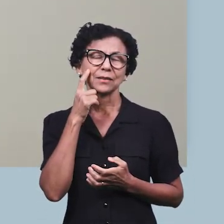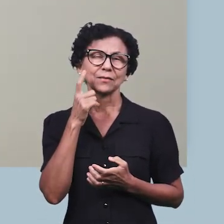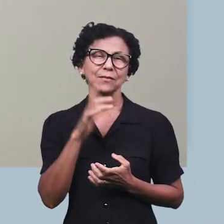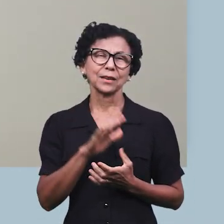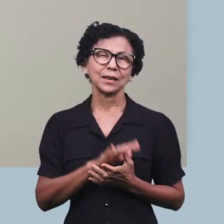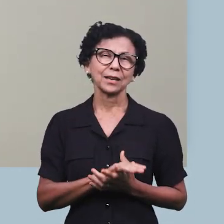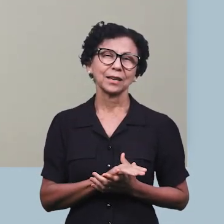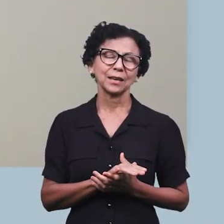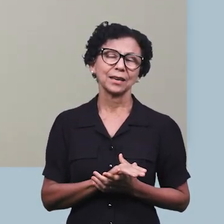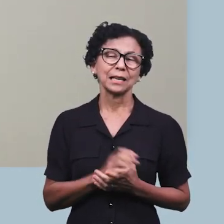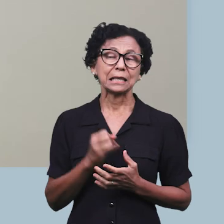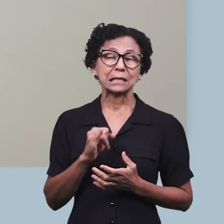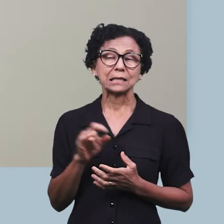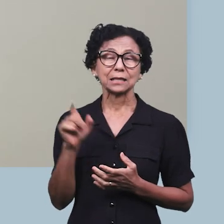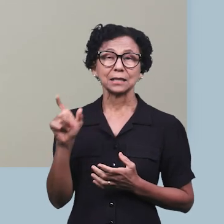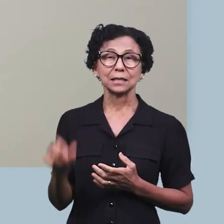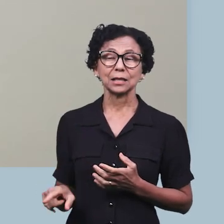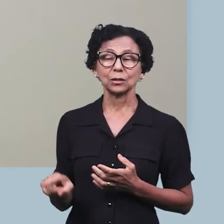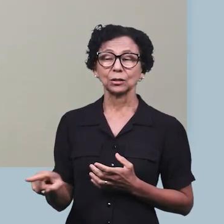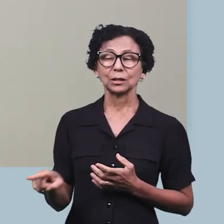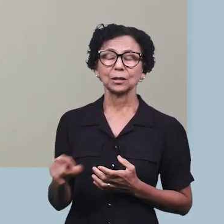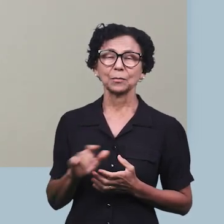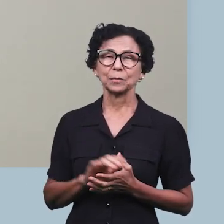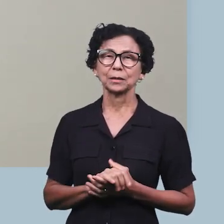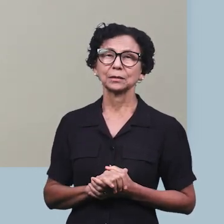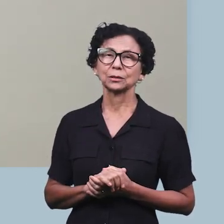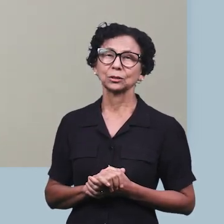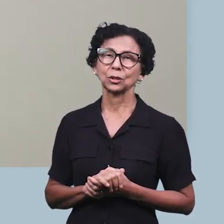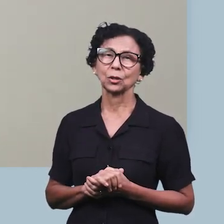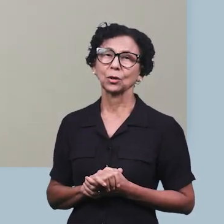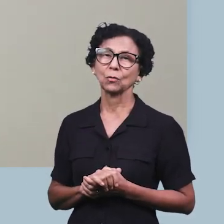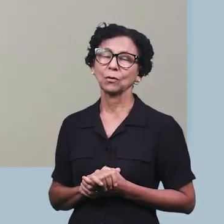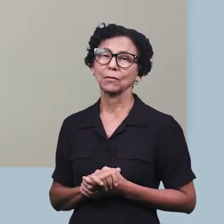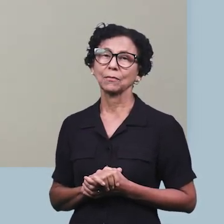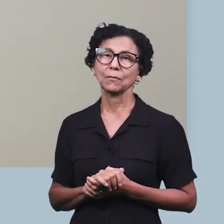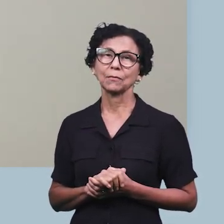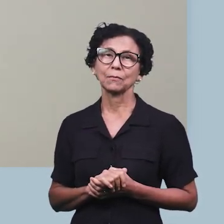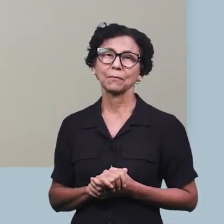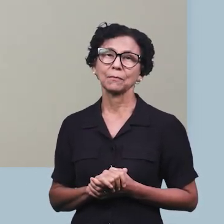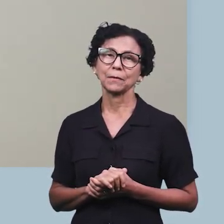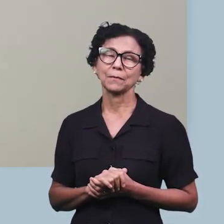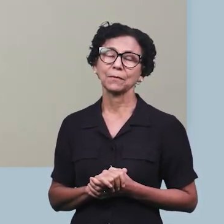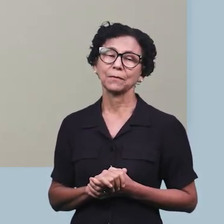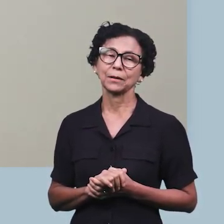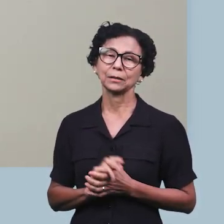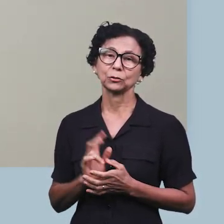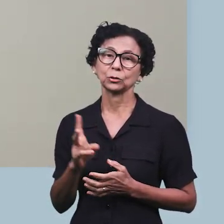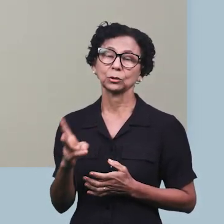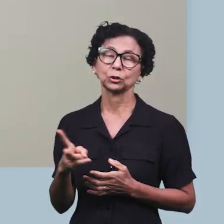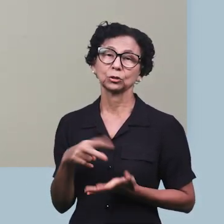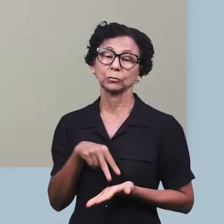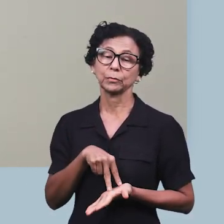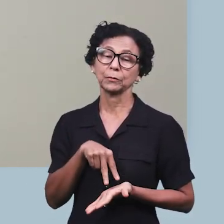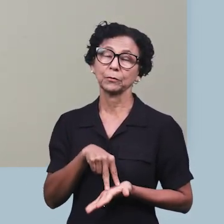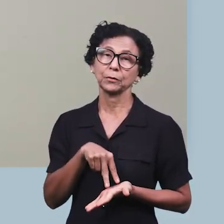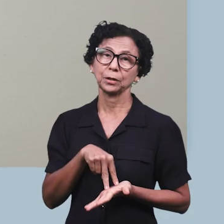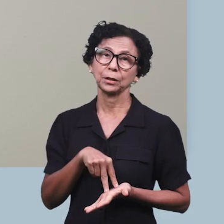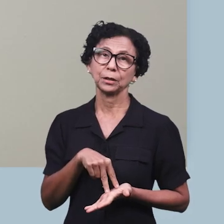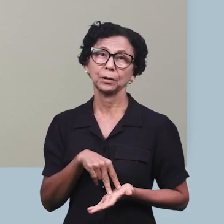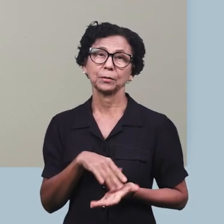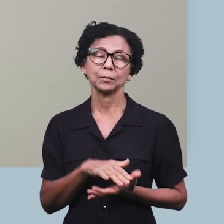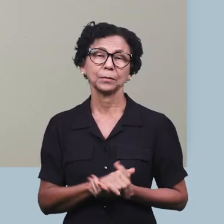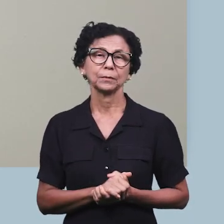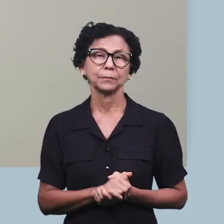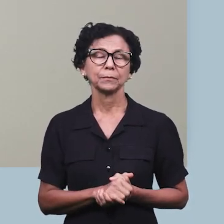momento nós vamos ceder, até em que momento nós vamos manter a nossa palavra, ou